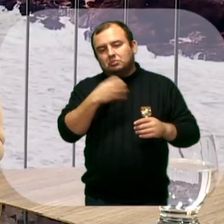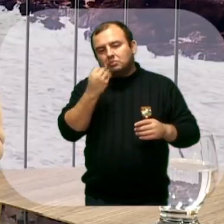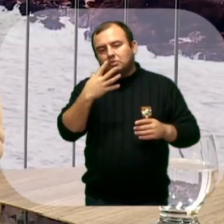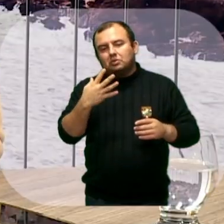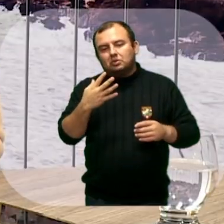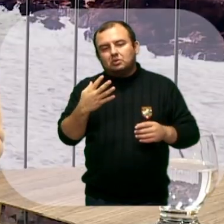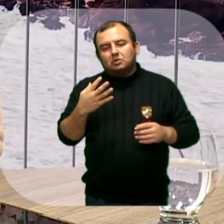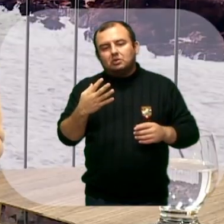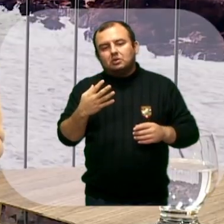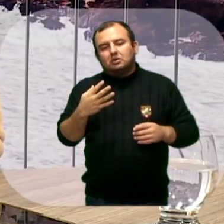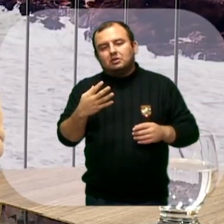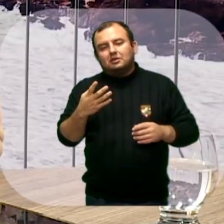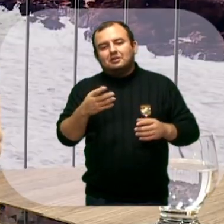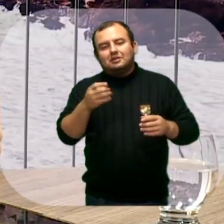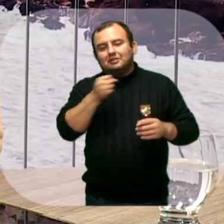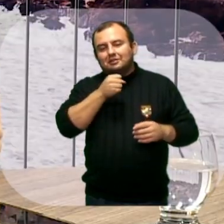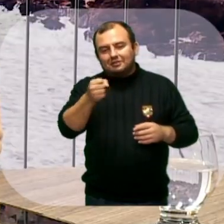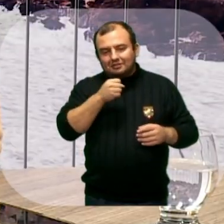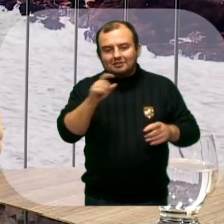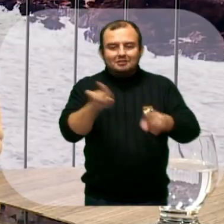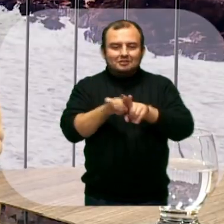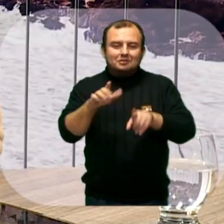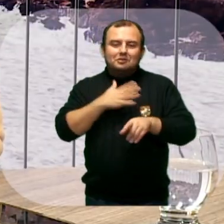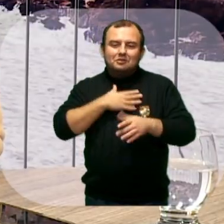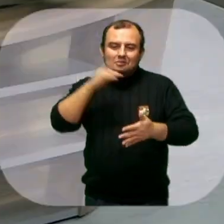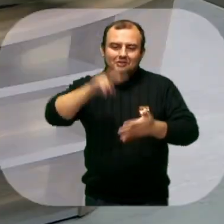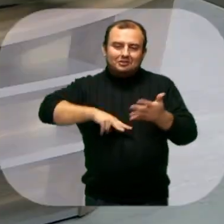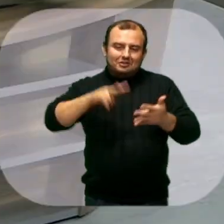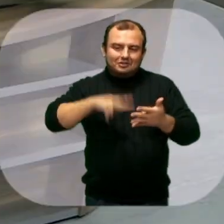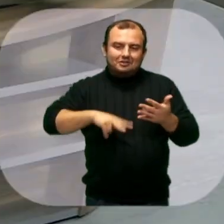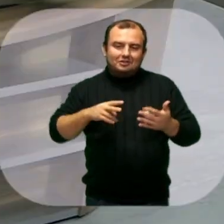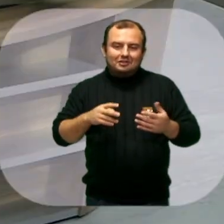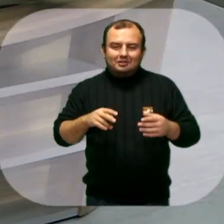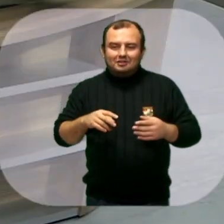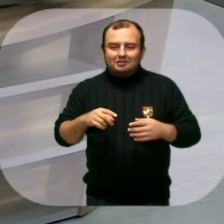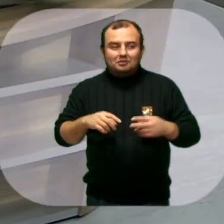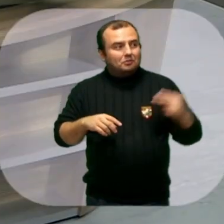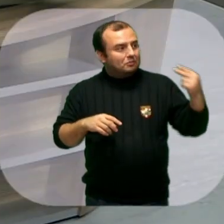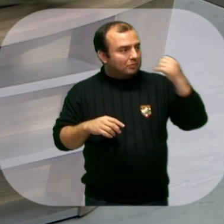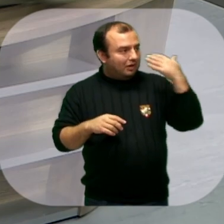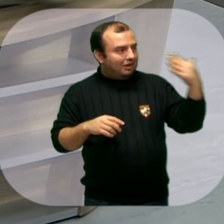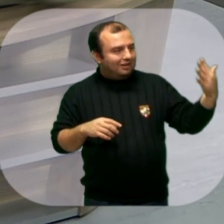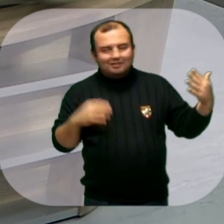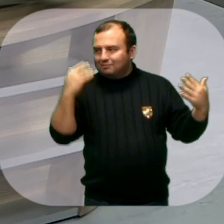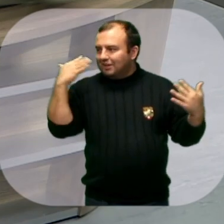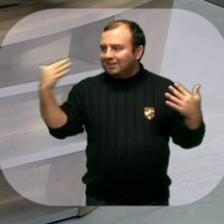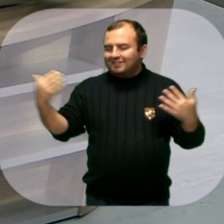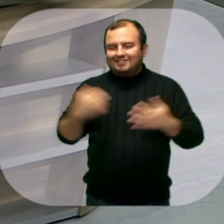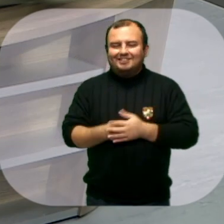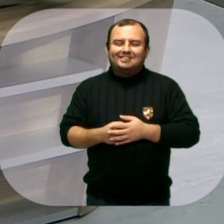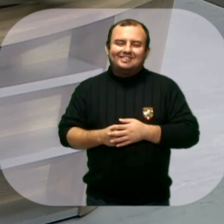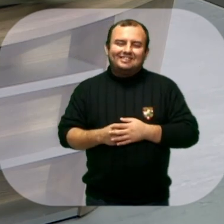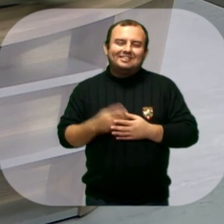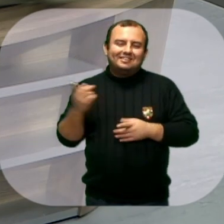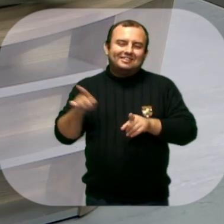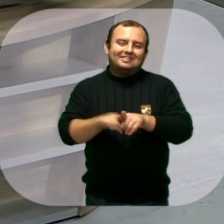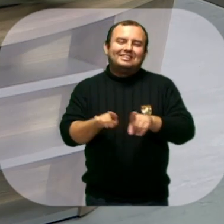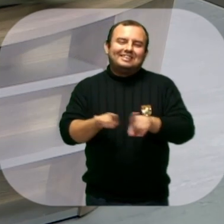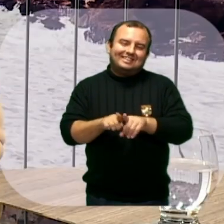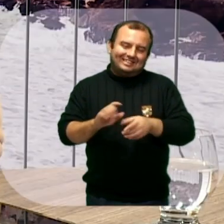bom é quando quem está entrevistando também gosta de leitura, porque está no olho dela, brilhou, né? Com certeza, o teu